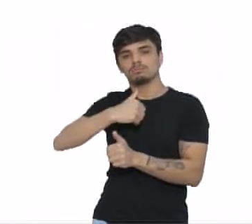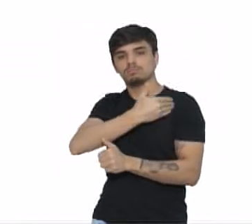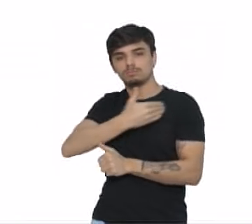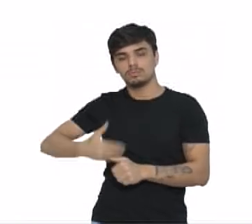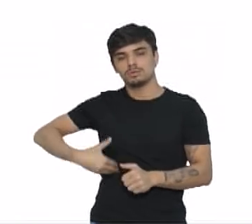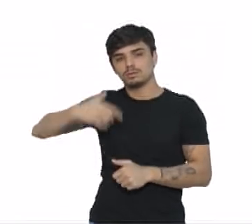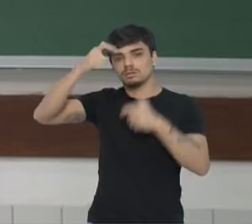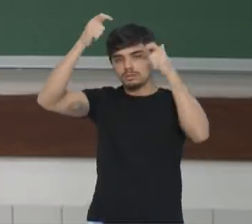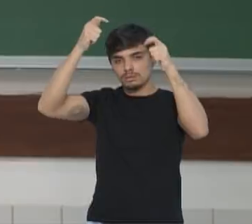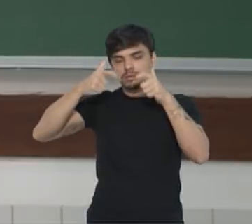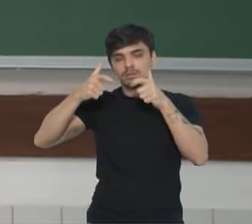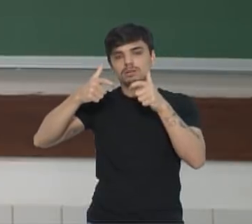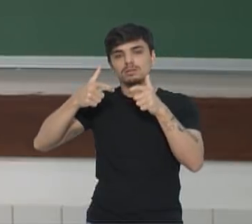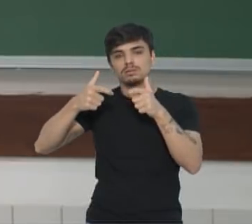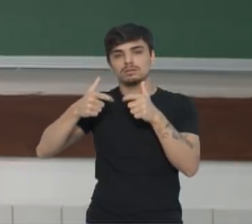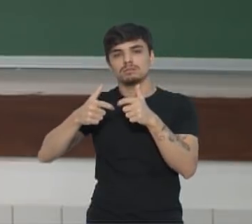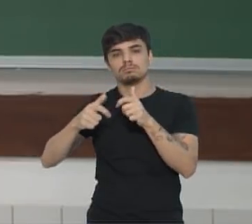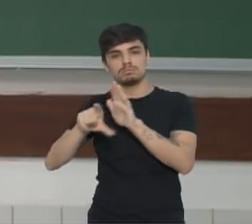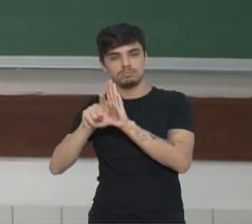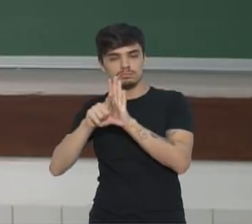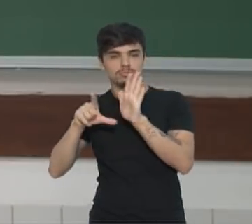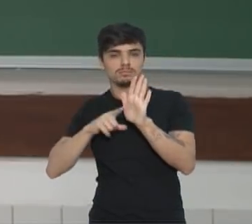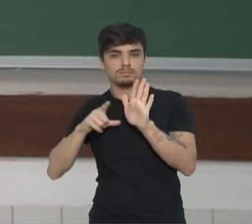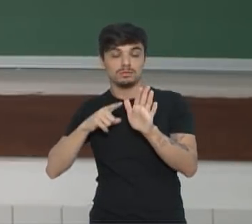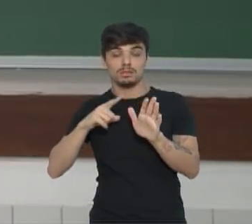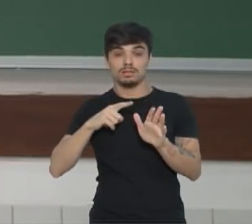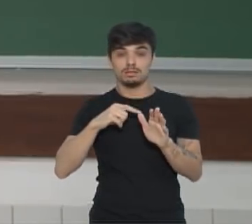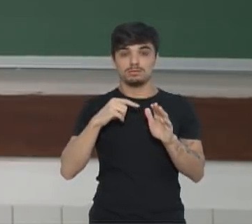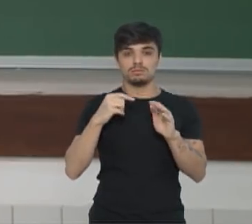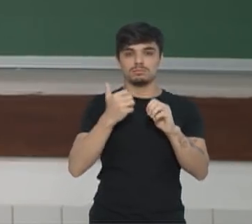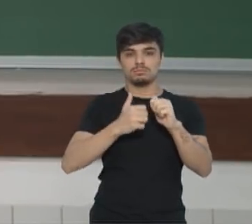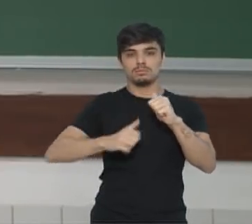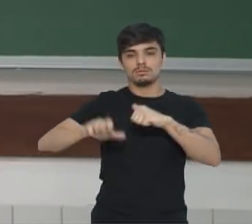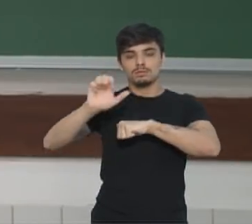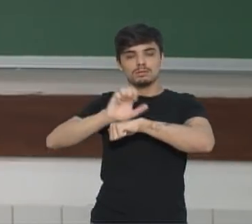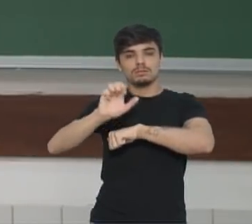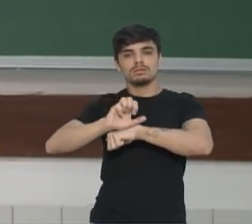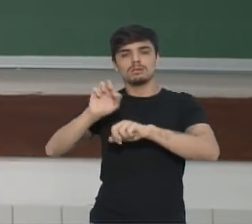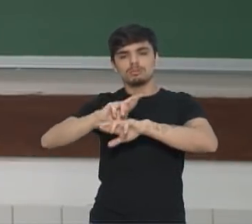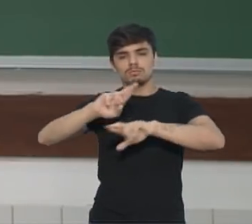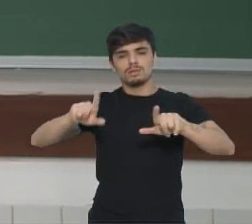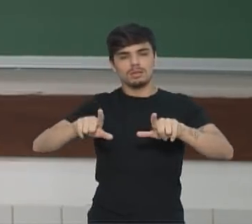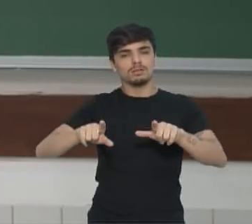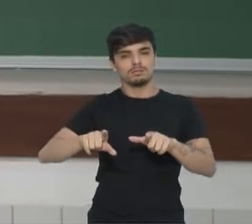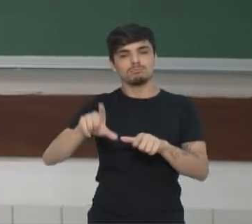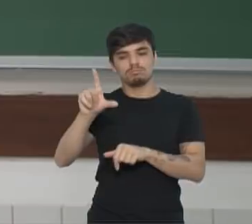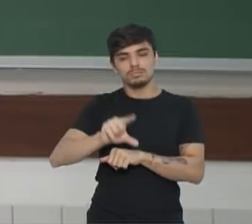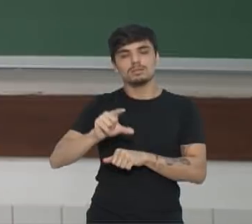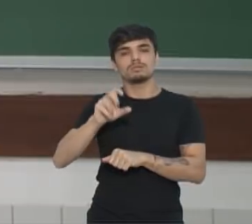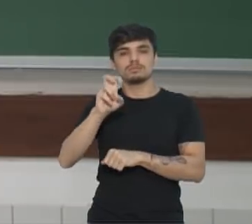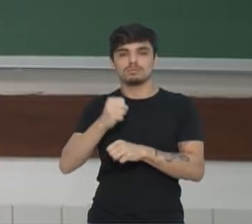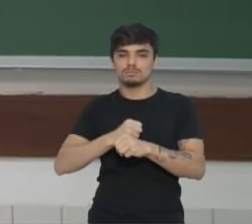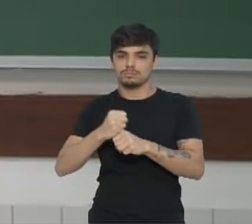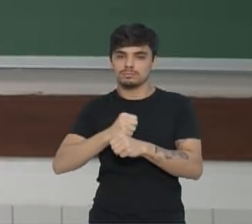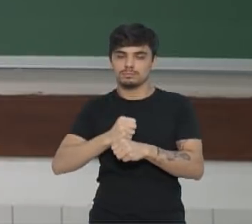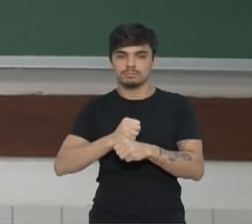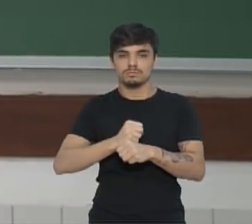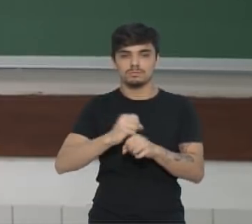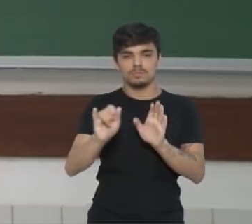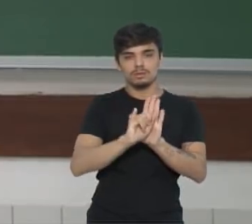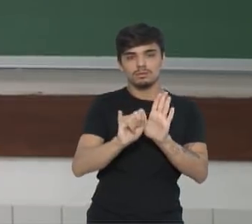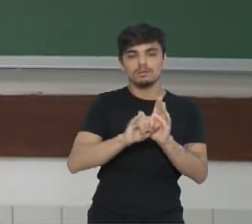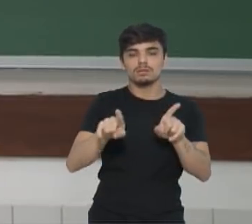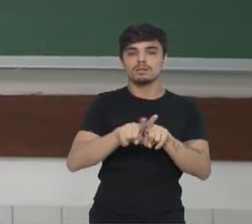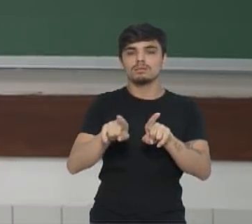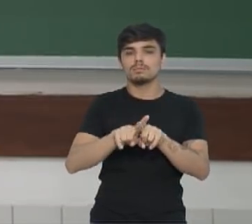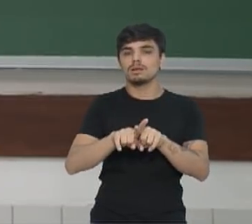república. Três tipos de governo diferente em menos de 5 anos. Identificar as vertentes